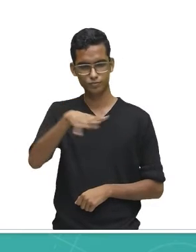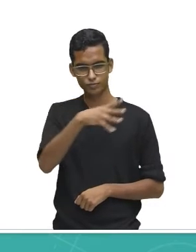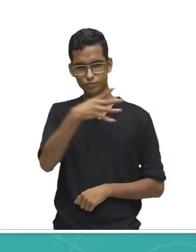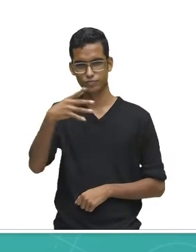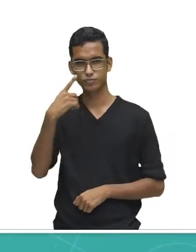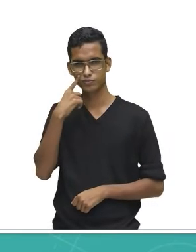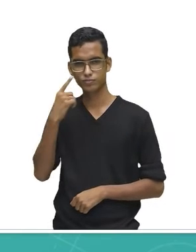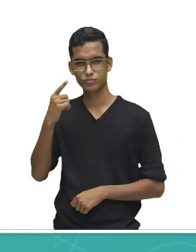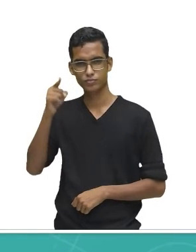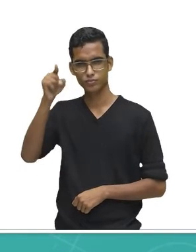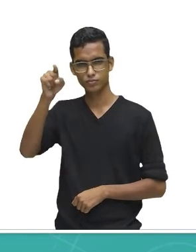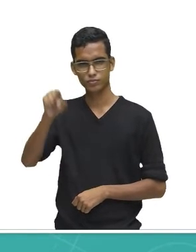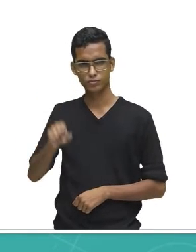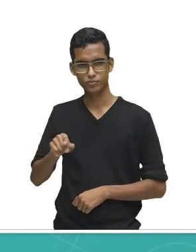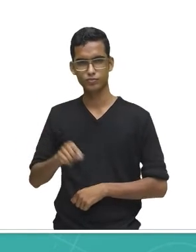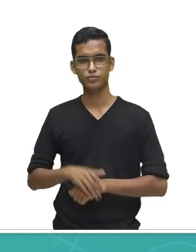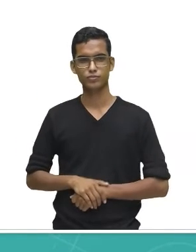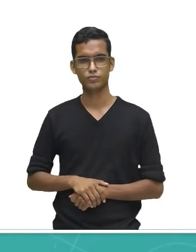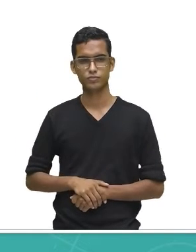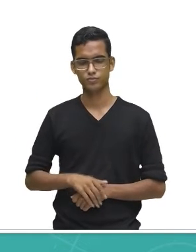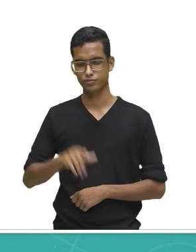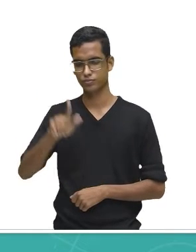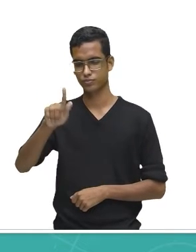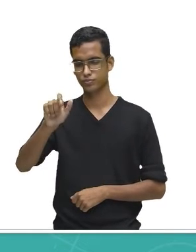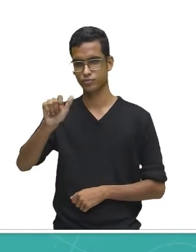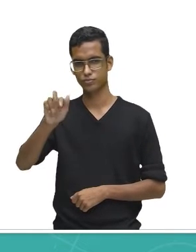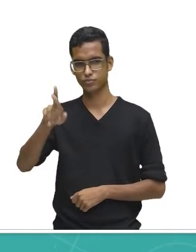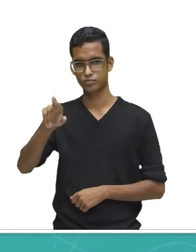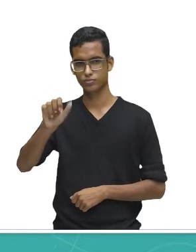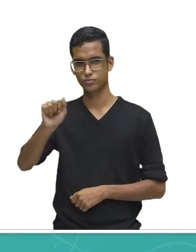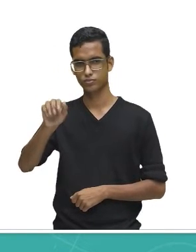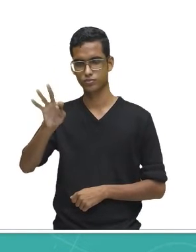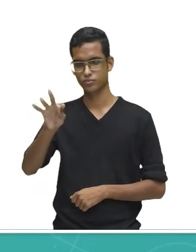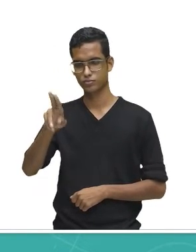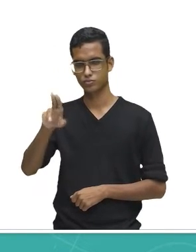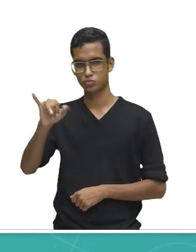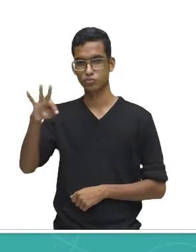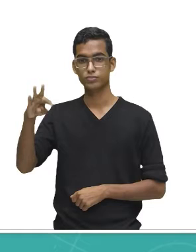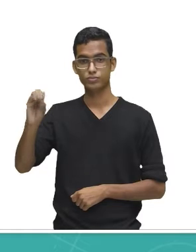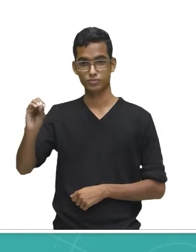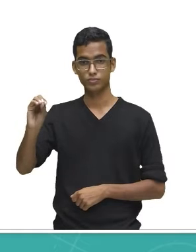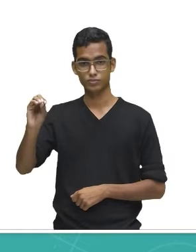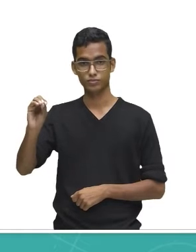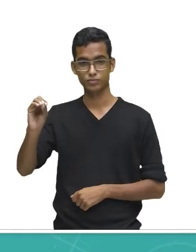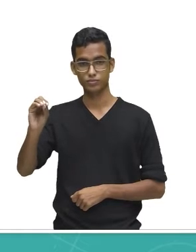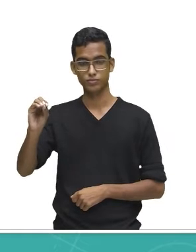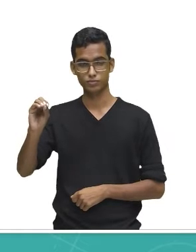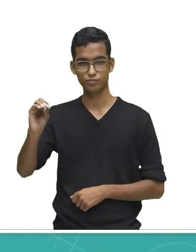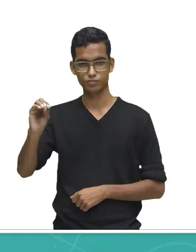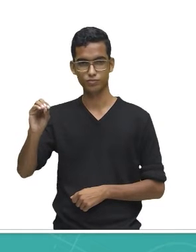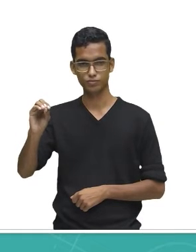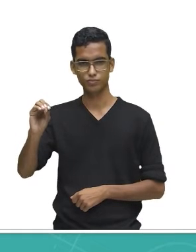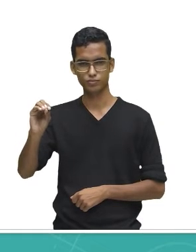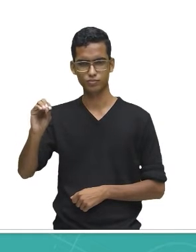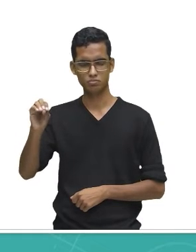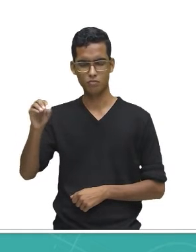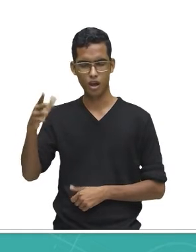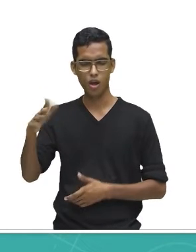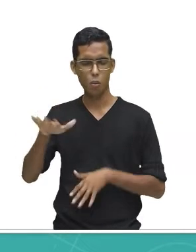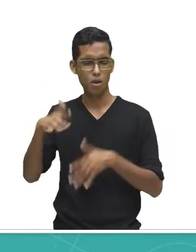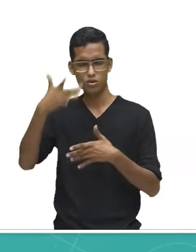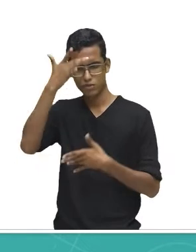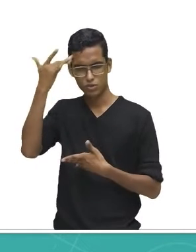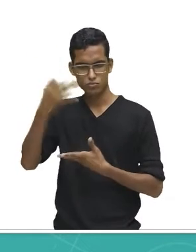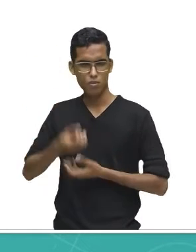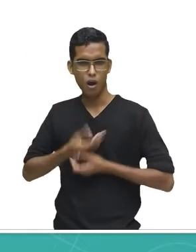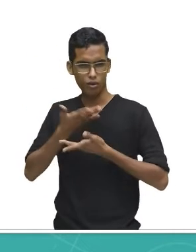tem dia assim, ó, gratuito, né? Quando o correto é gratuito, nós temos